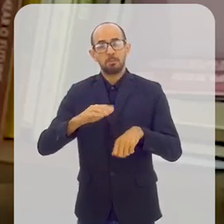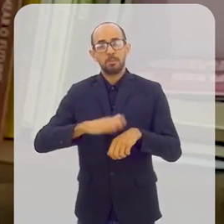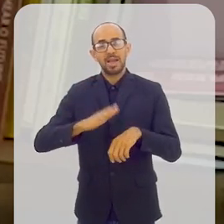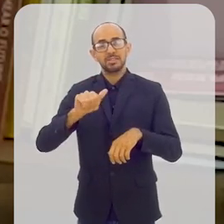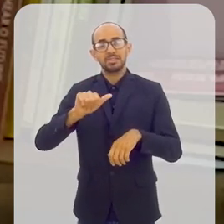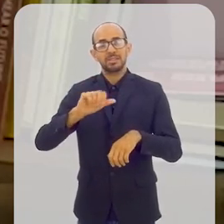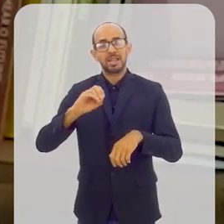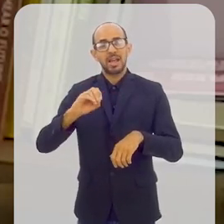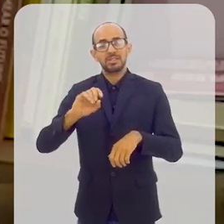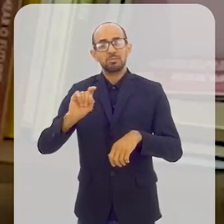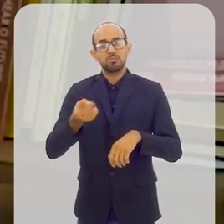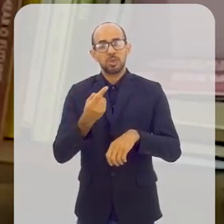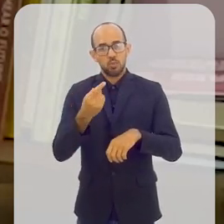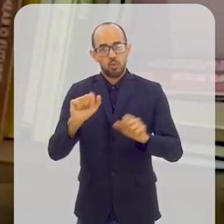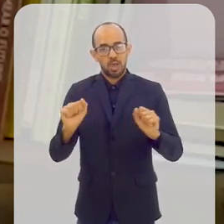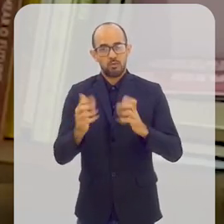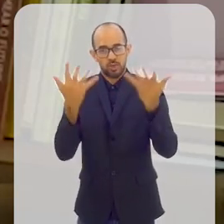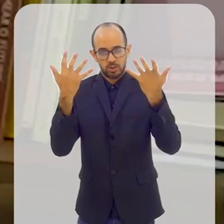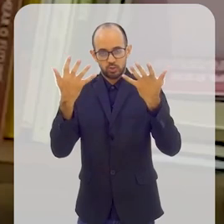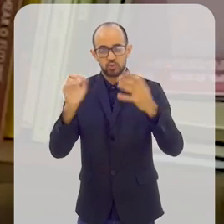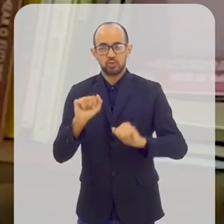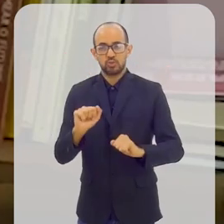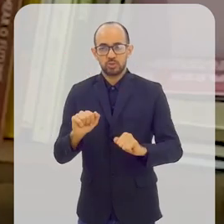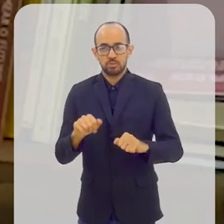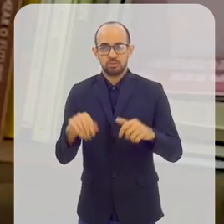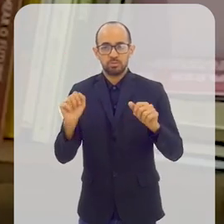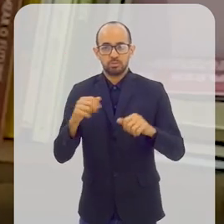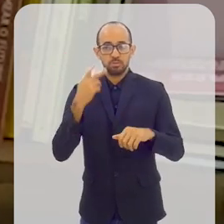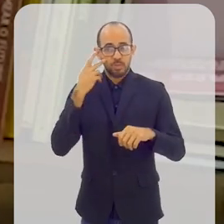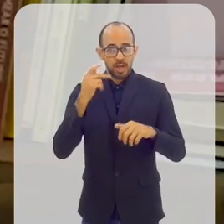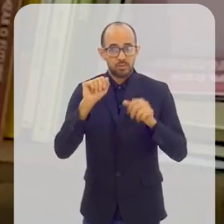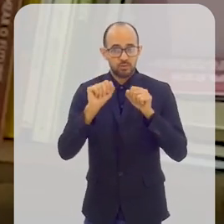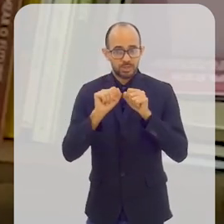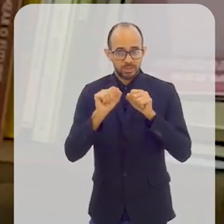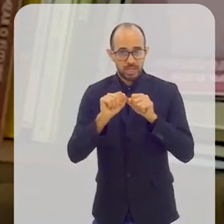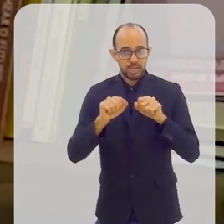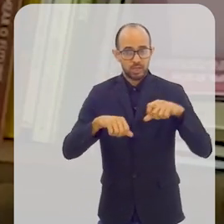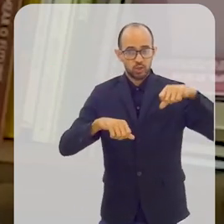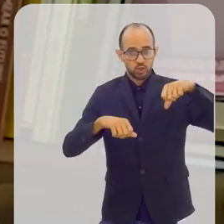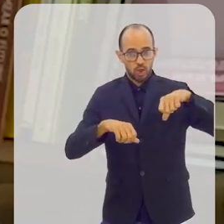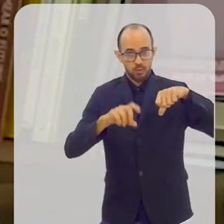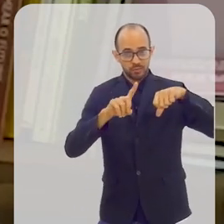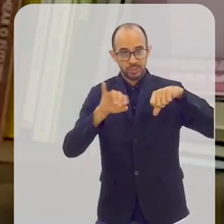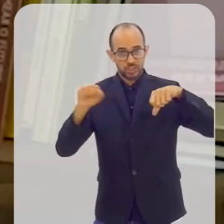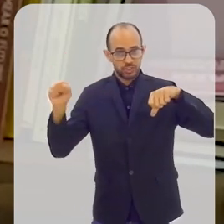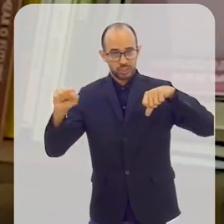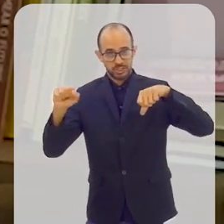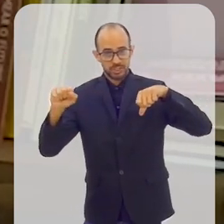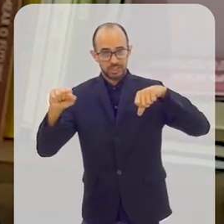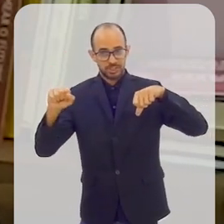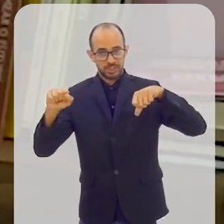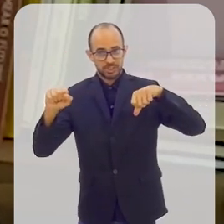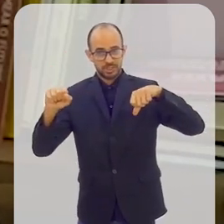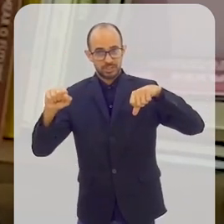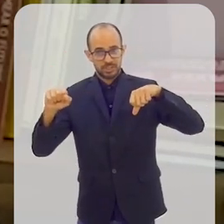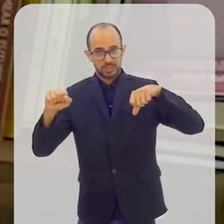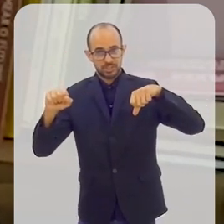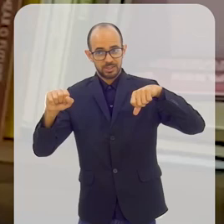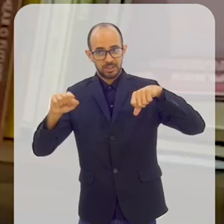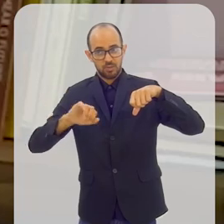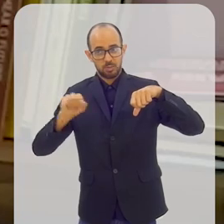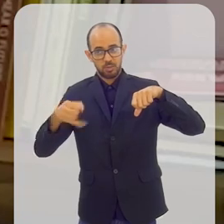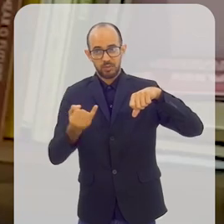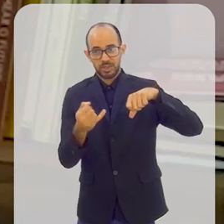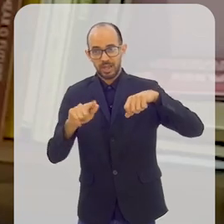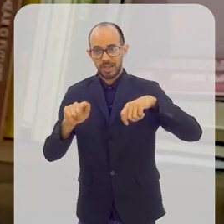eventos. Para ter 10 mil eventos em uma semana, 9 dias, na verdade. E daí eu vou